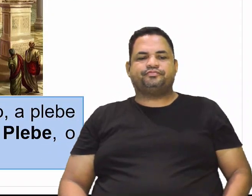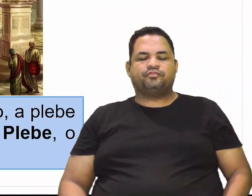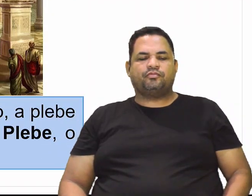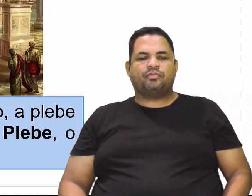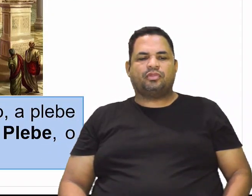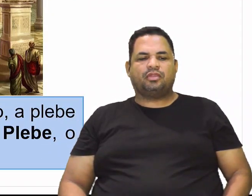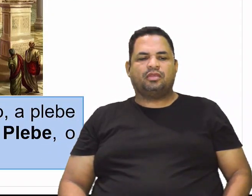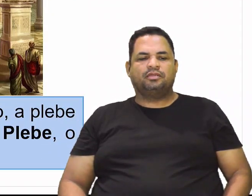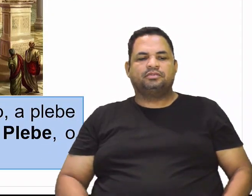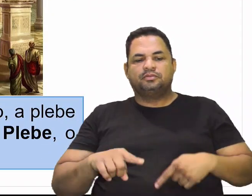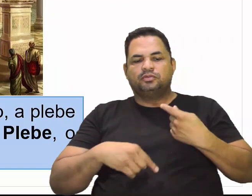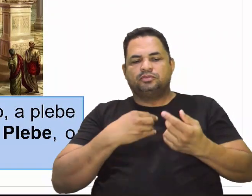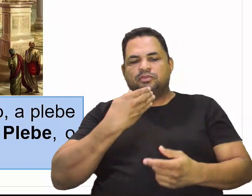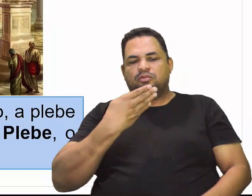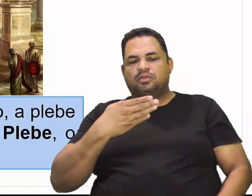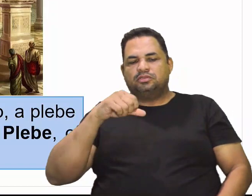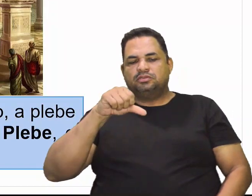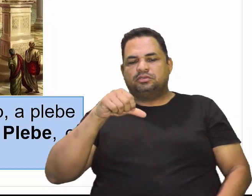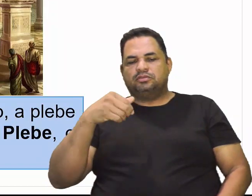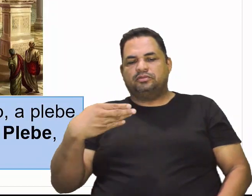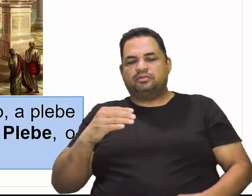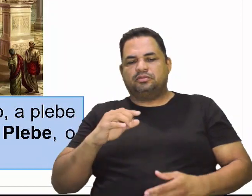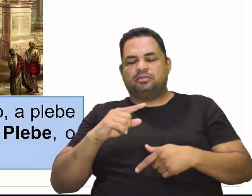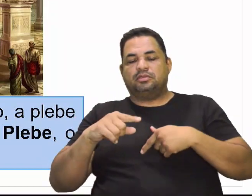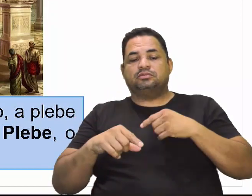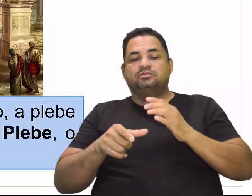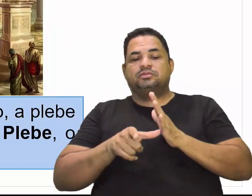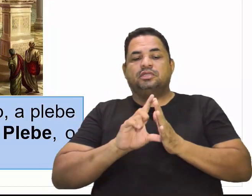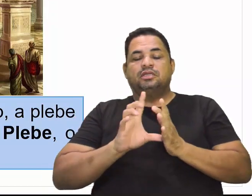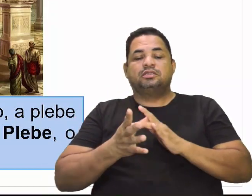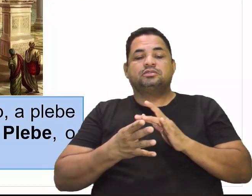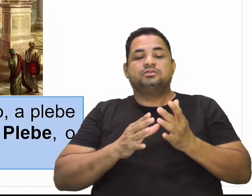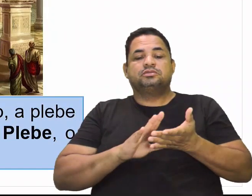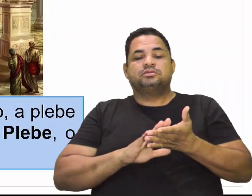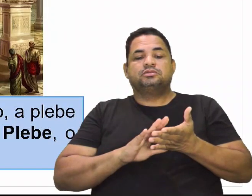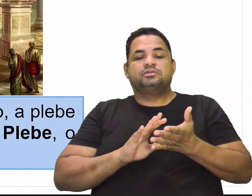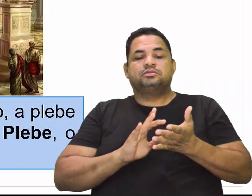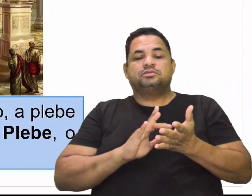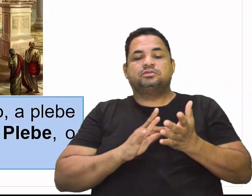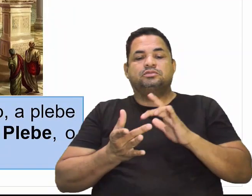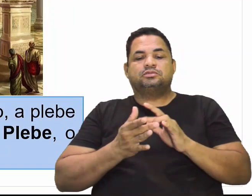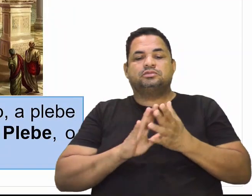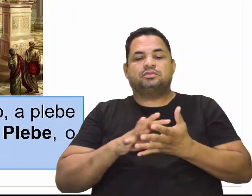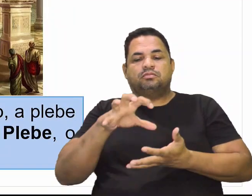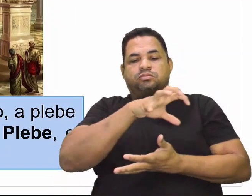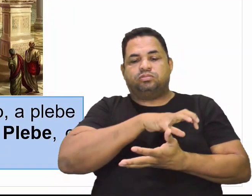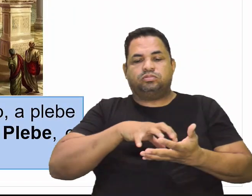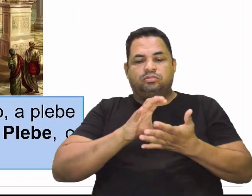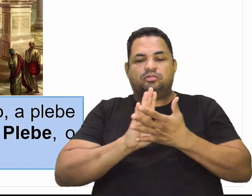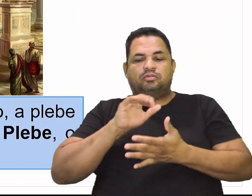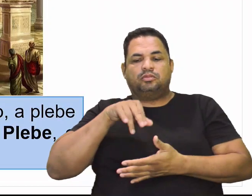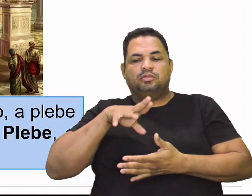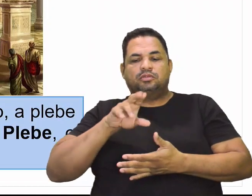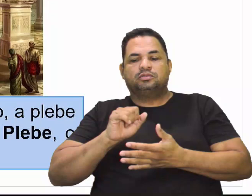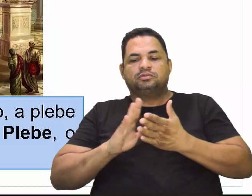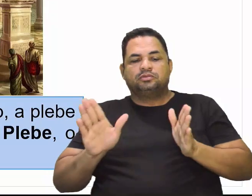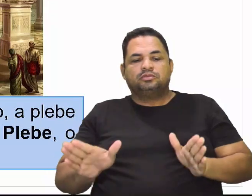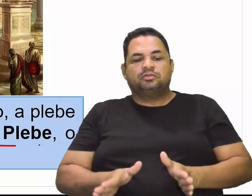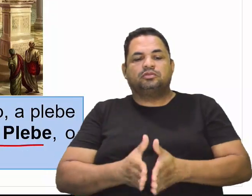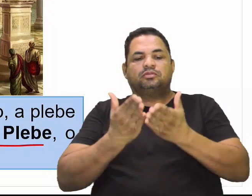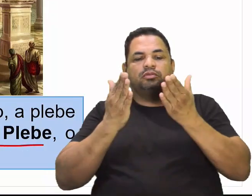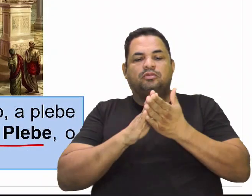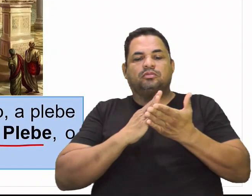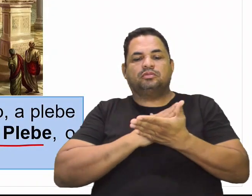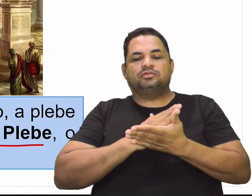Em 424 a.C., com a revolta do Monte Sagrado, a plebe passou a ter direito de eleger